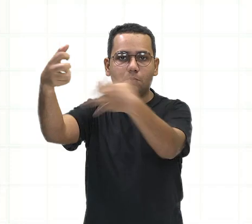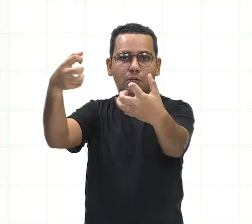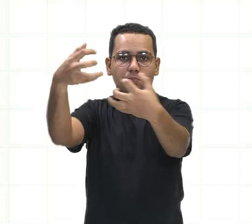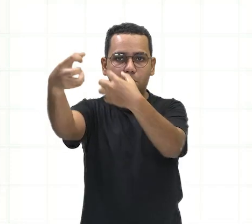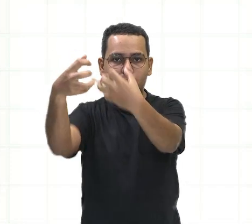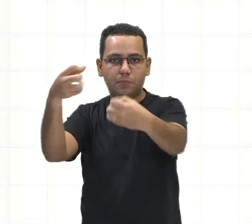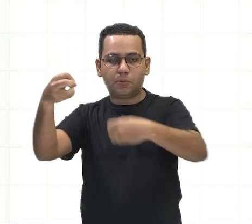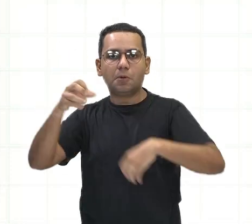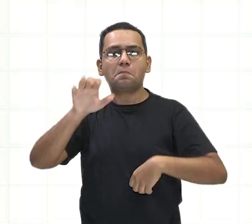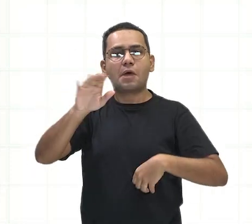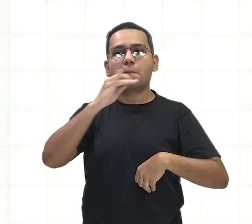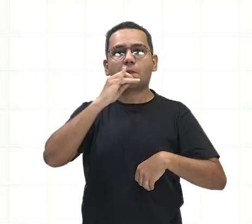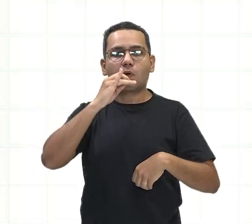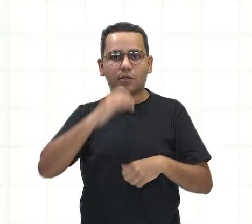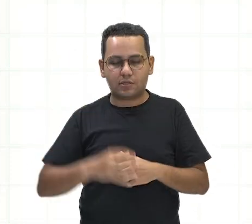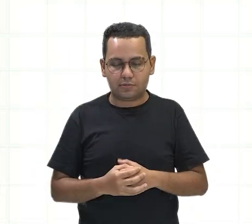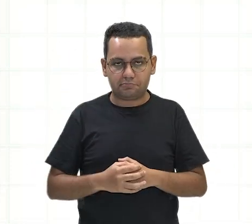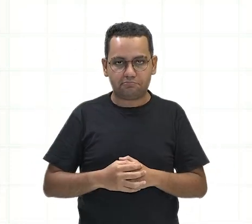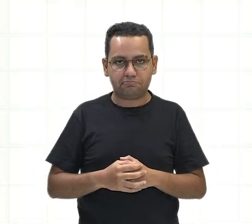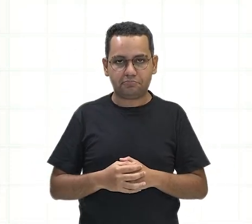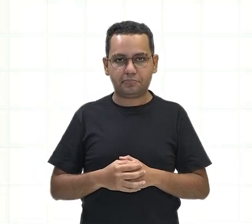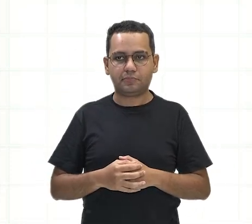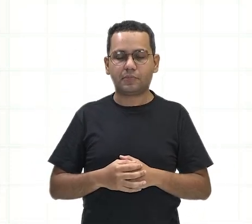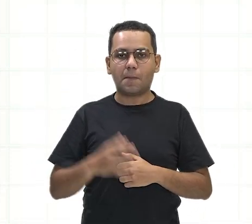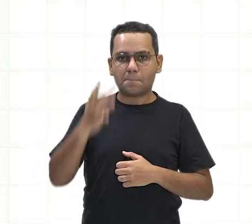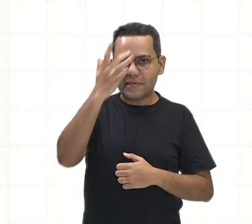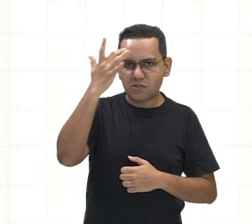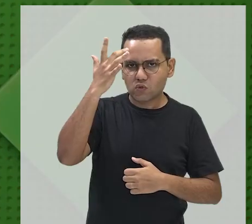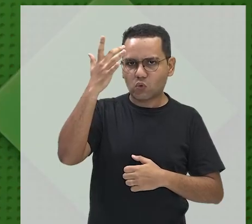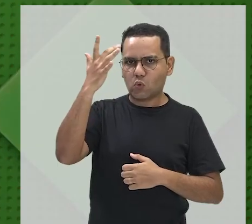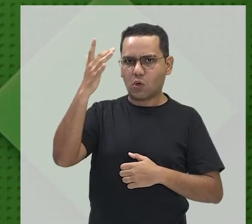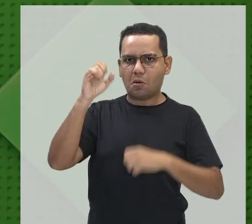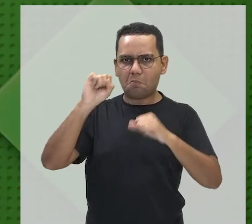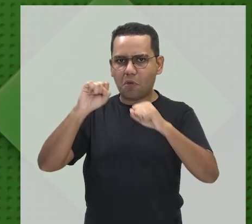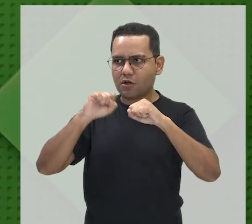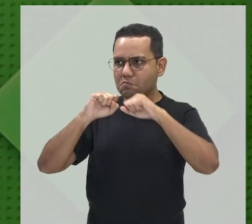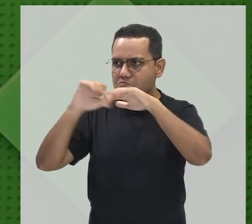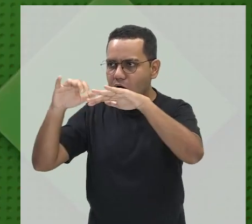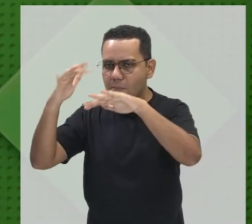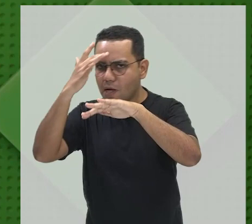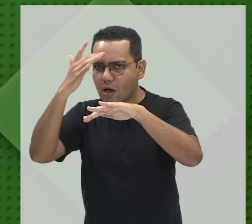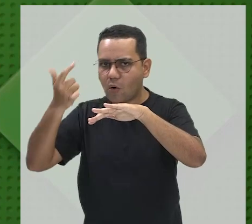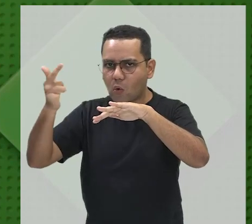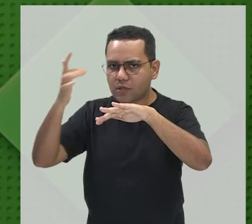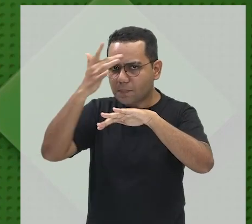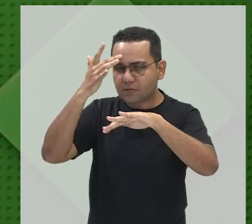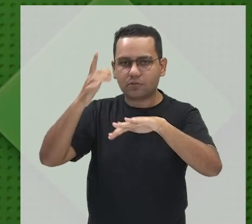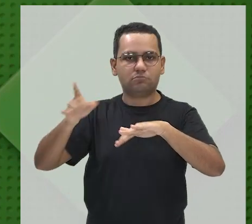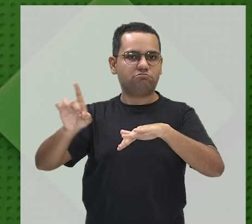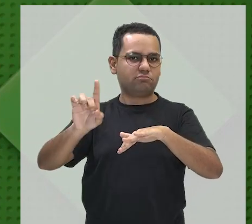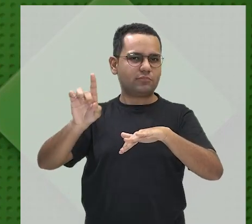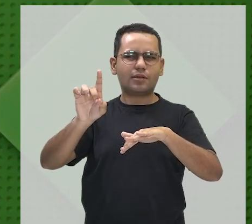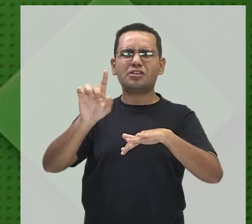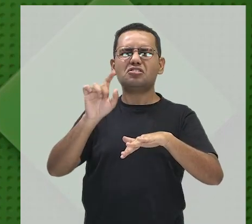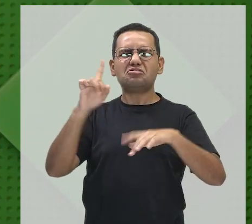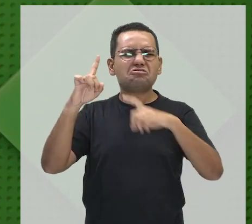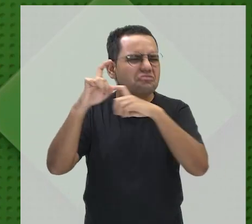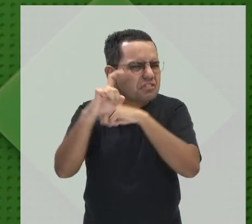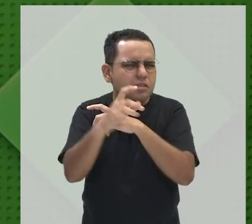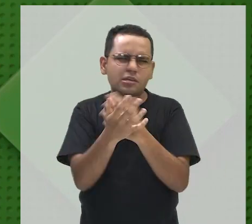malária ela não é uma doença contagiosa de pessoa para pessoa, né? Salvo os raros casos onde as